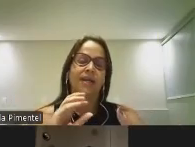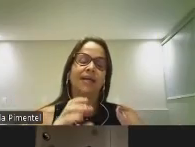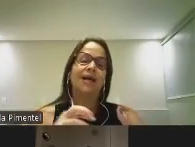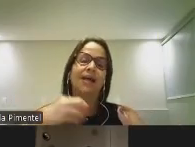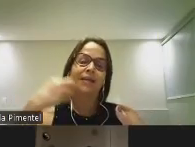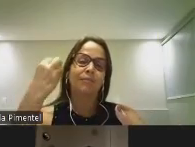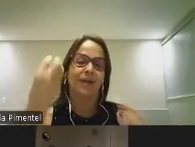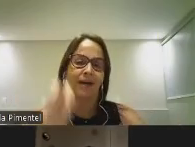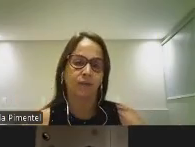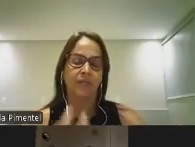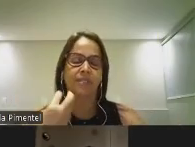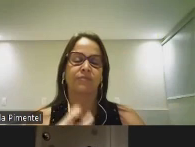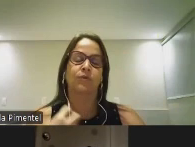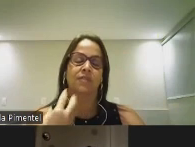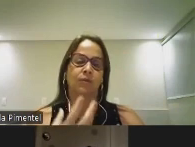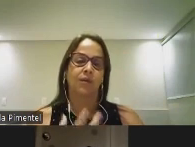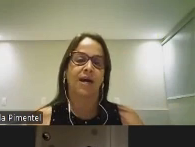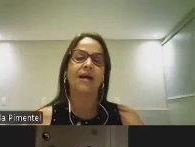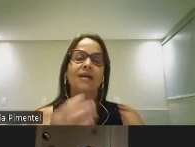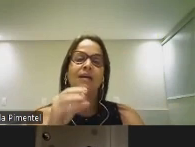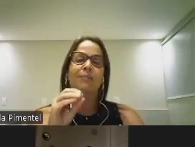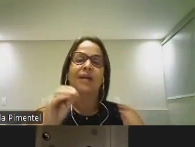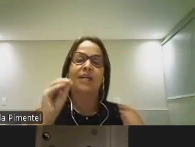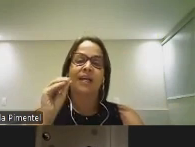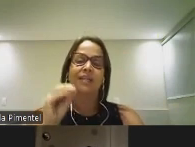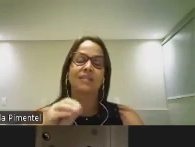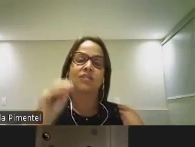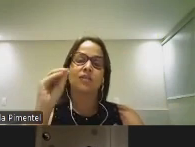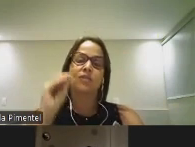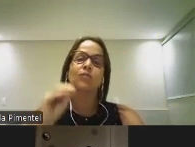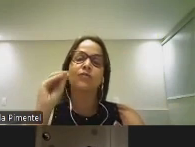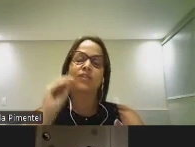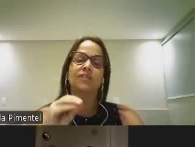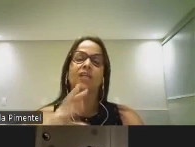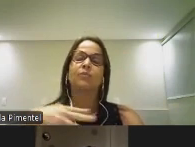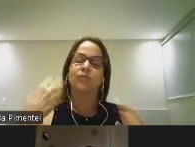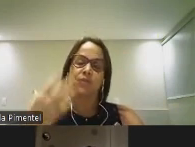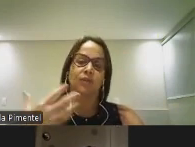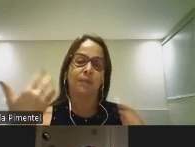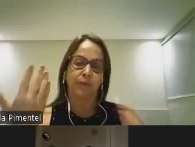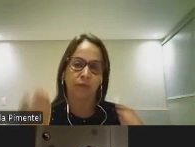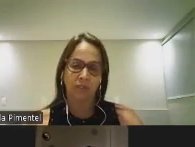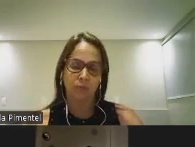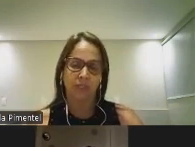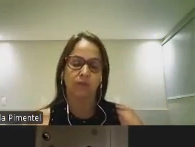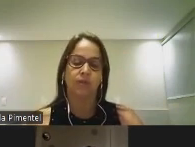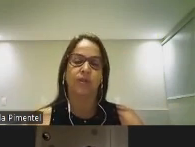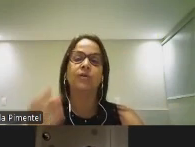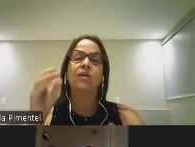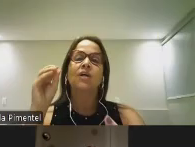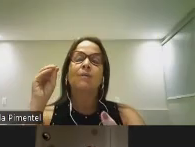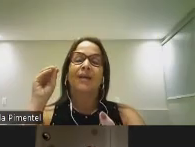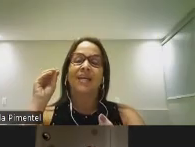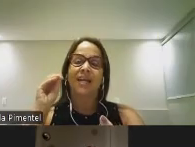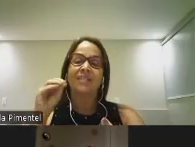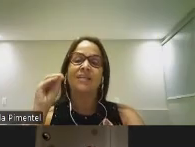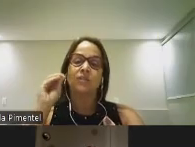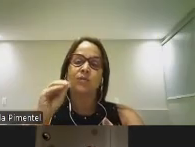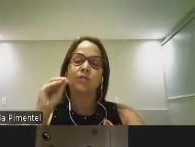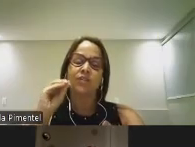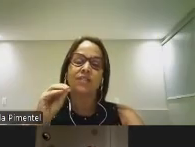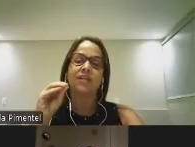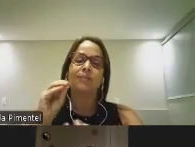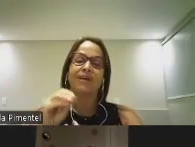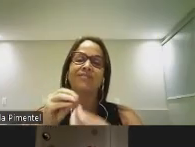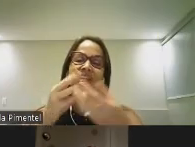titulado, ele é calibrado, essa força do ar, para que ela seja suficiente para um fisioterapeuta respiratório, para que ela